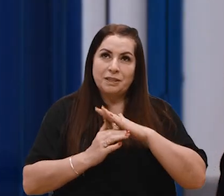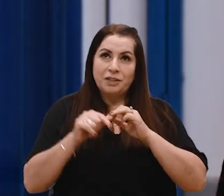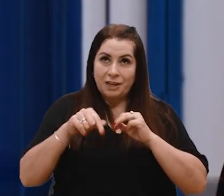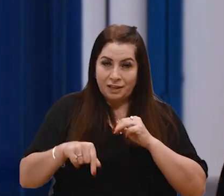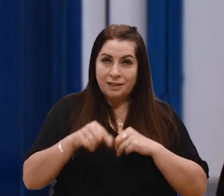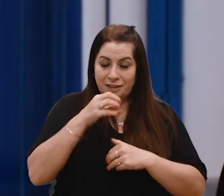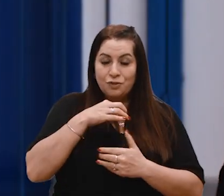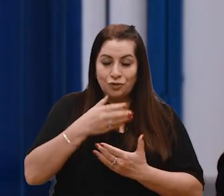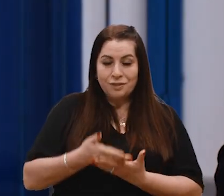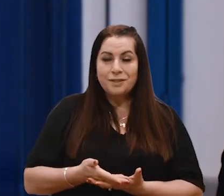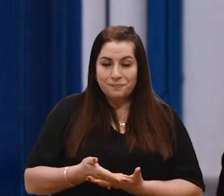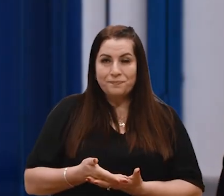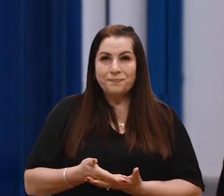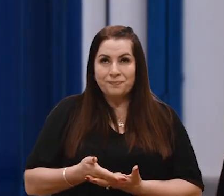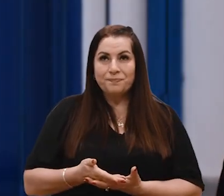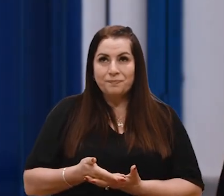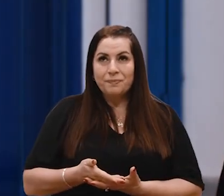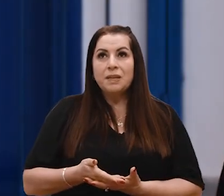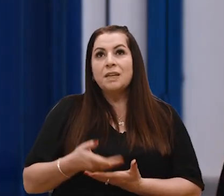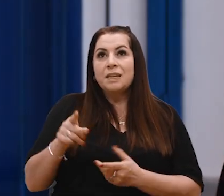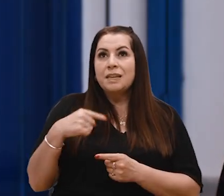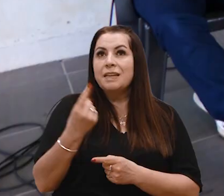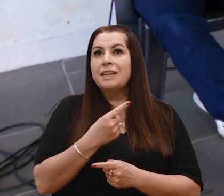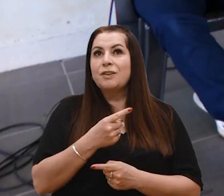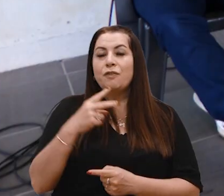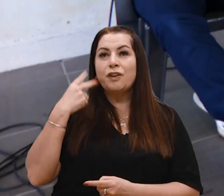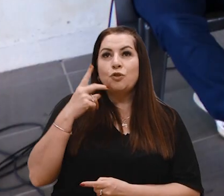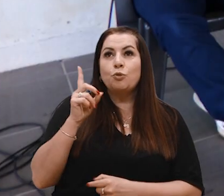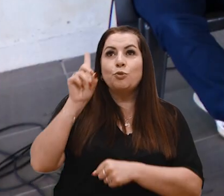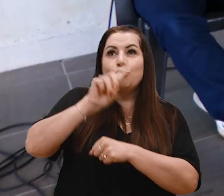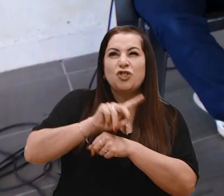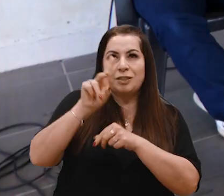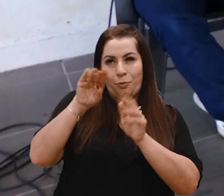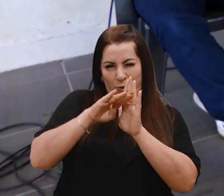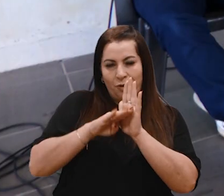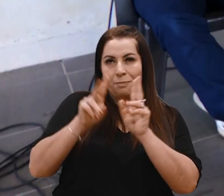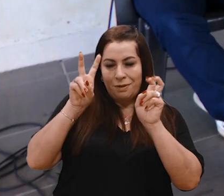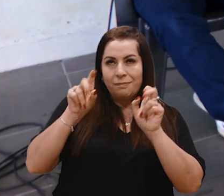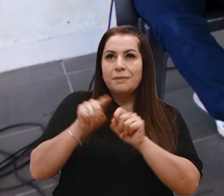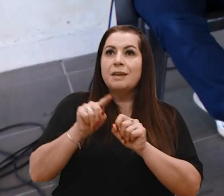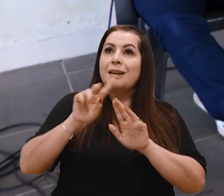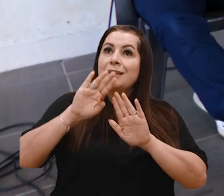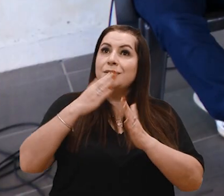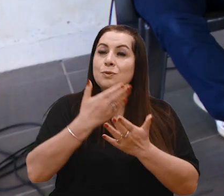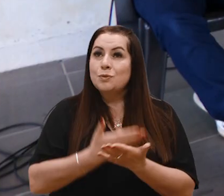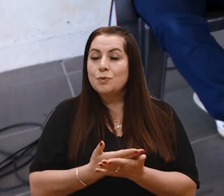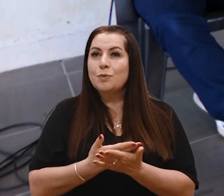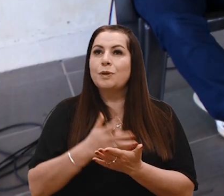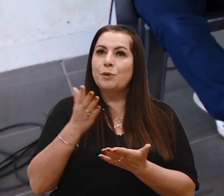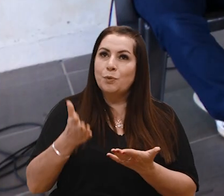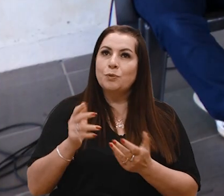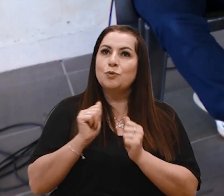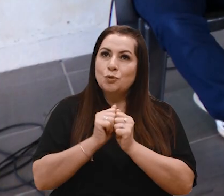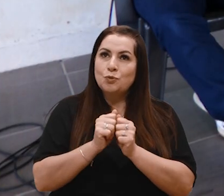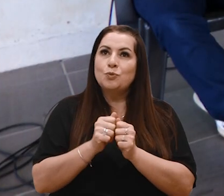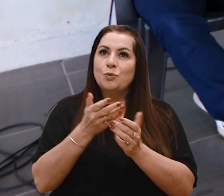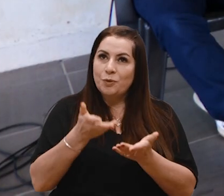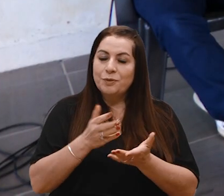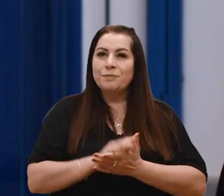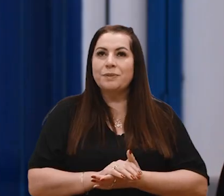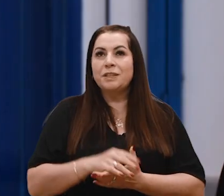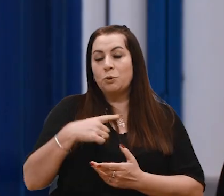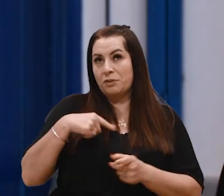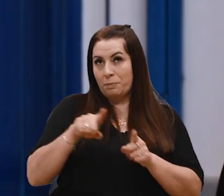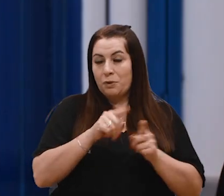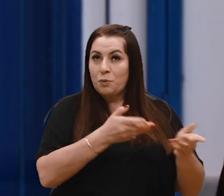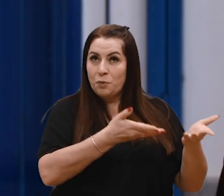Estudante Imigrante, aqui em Caxias do Sul. Graças a um vereador por um dia dessa escola. E ele está hoje